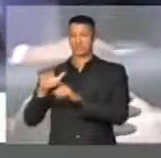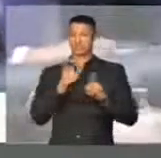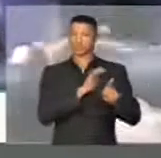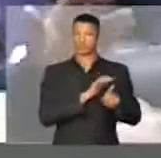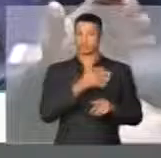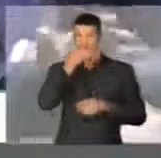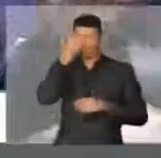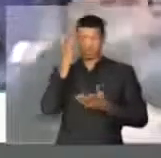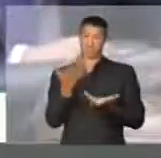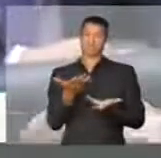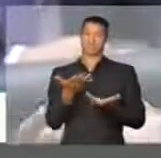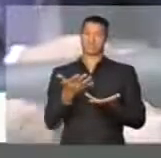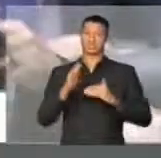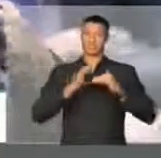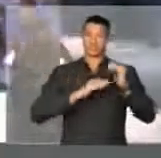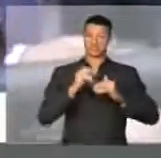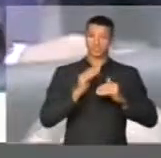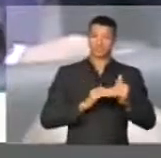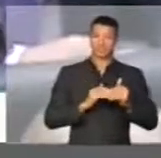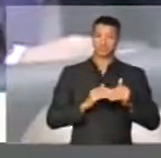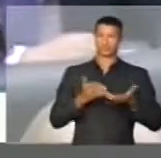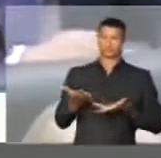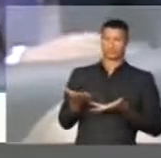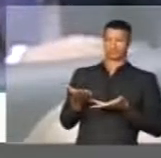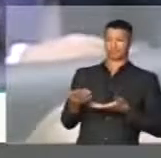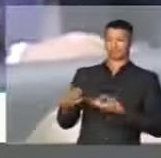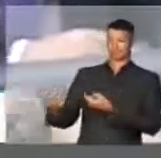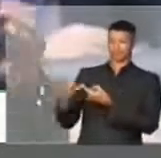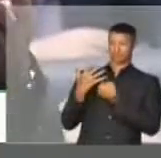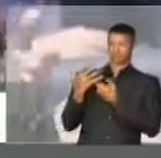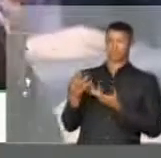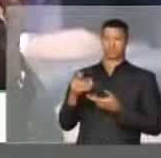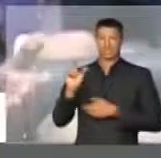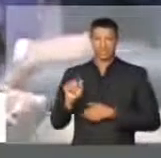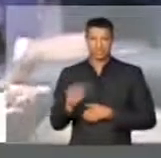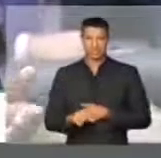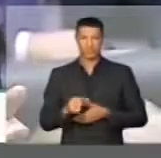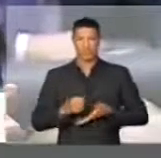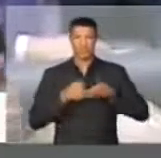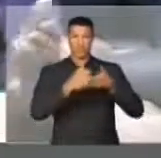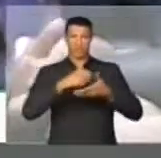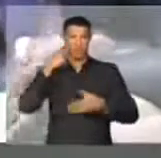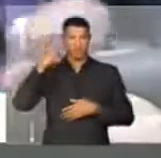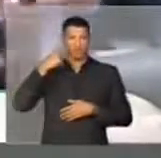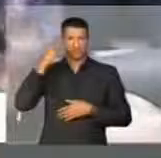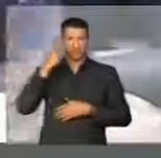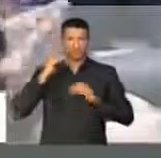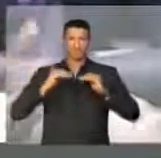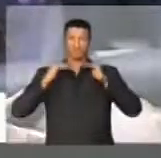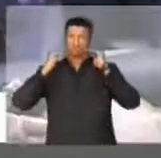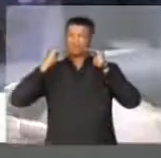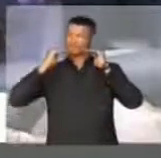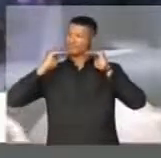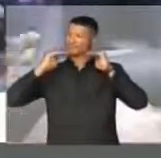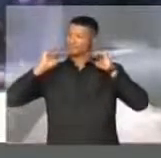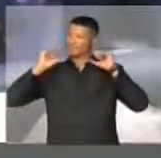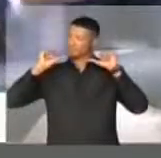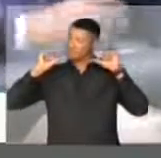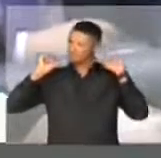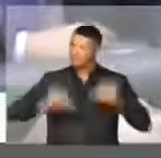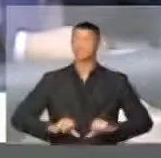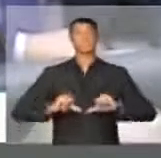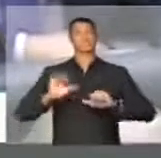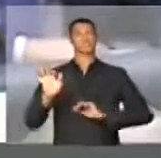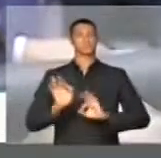os adversários sob suposta intimidação. Isso é levar o parlamento aos níveis mais baixos do